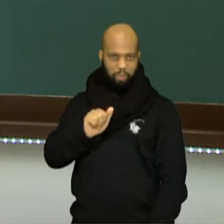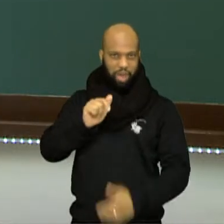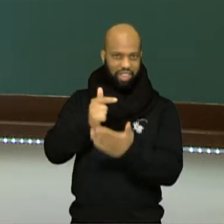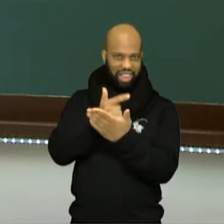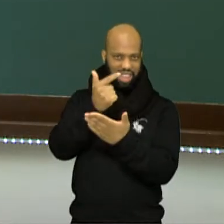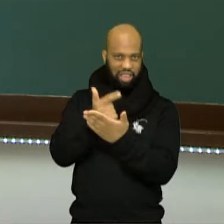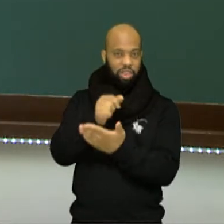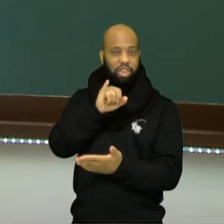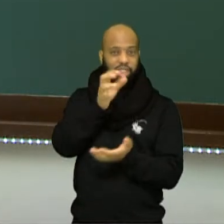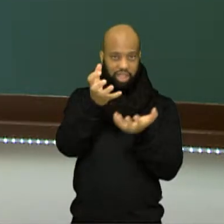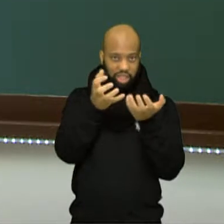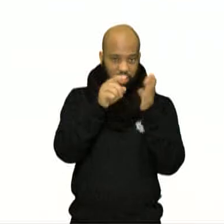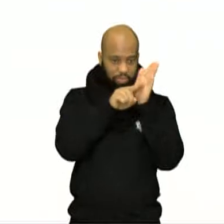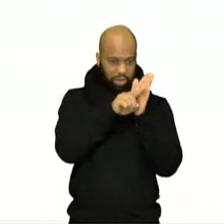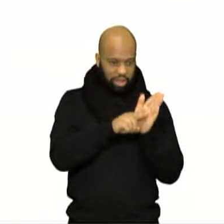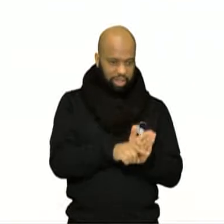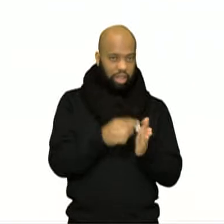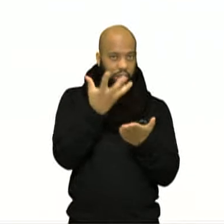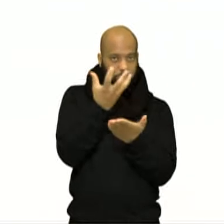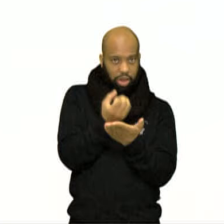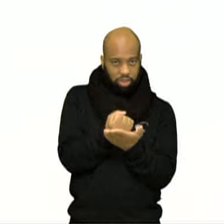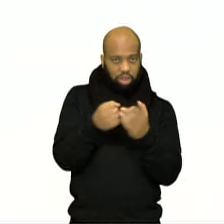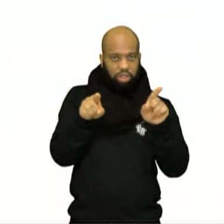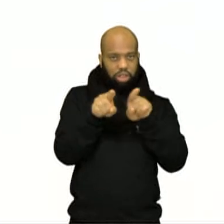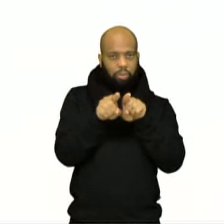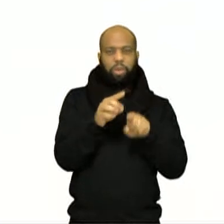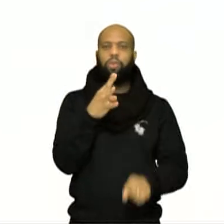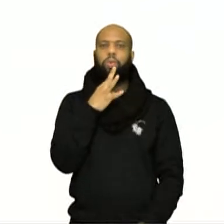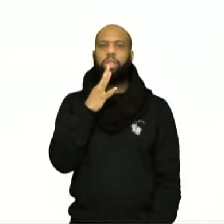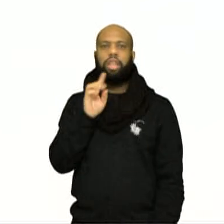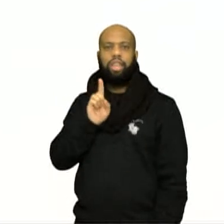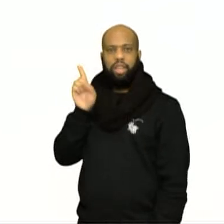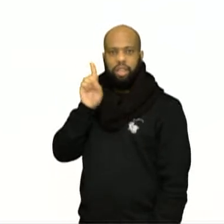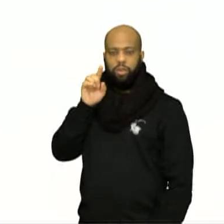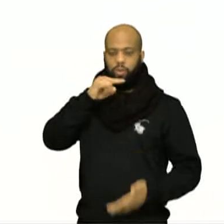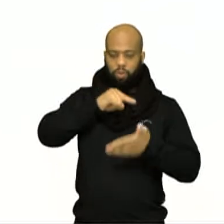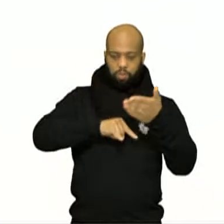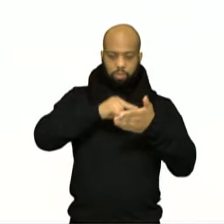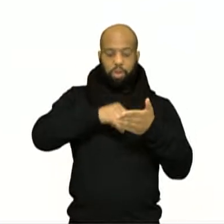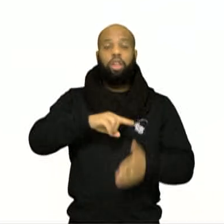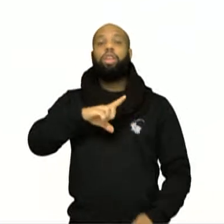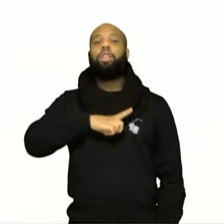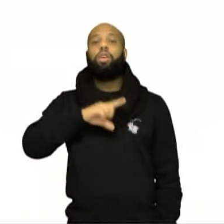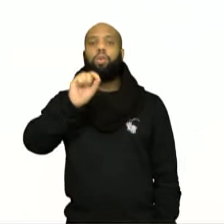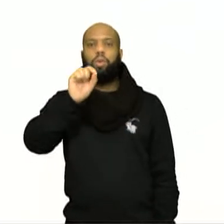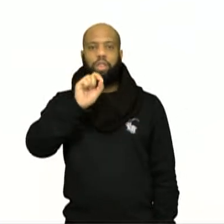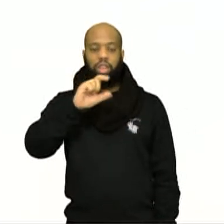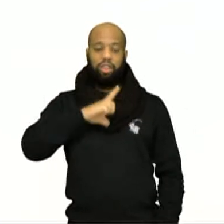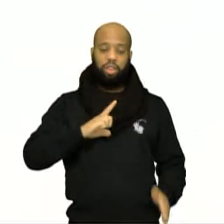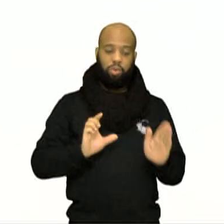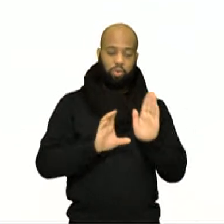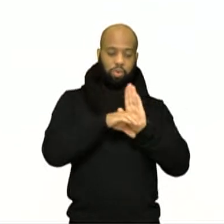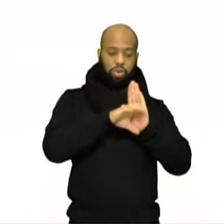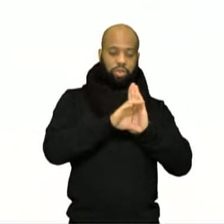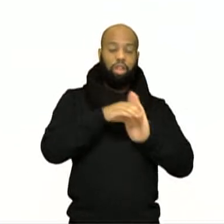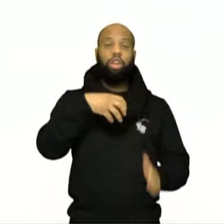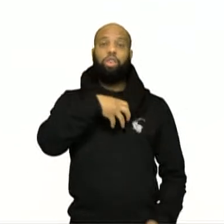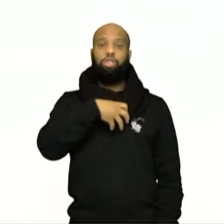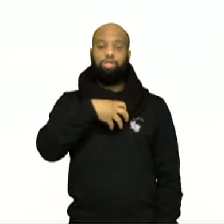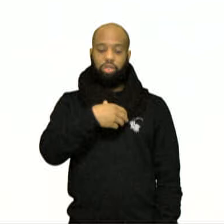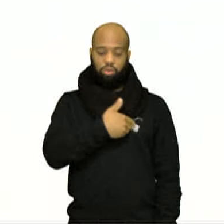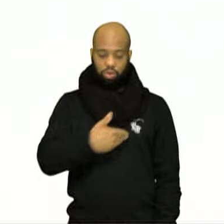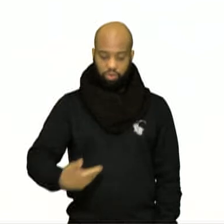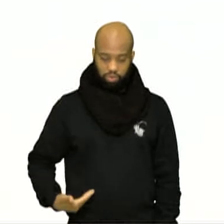caso você queira pesquisar, baixar, conhecer esse documento. Nele, temos aí a definição das formas de governo